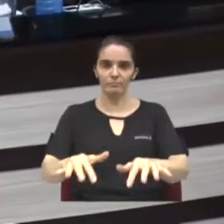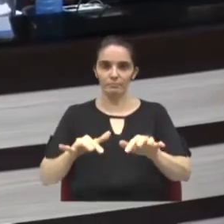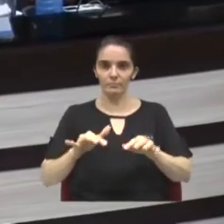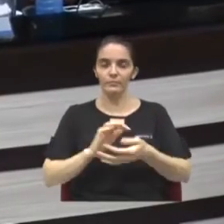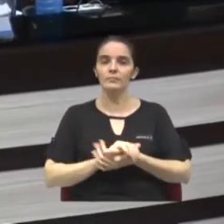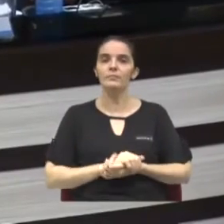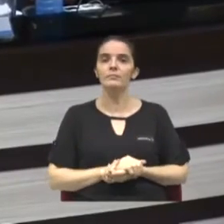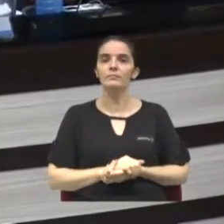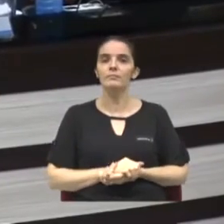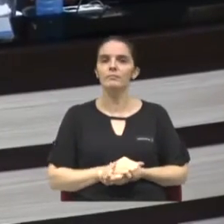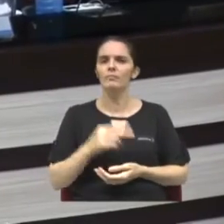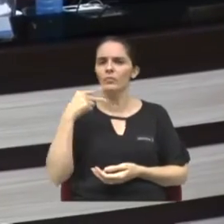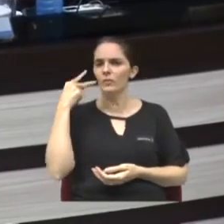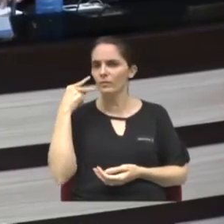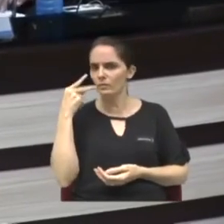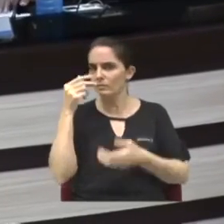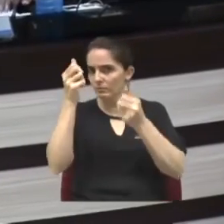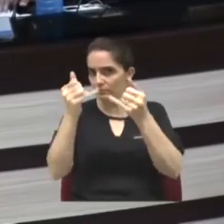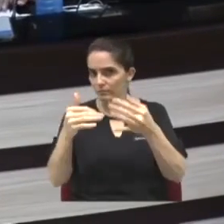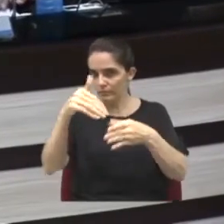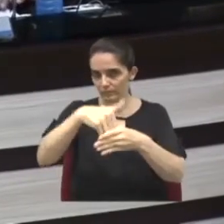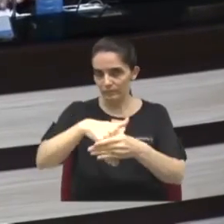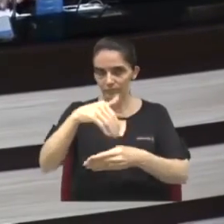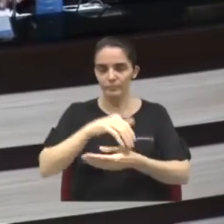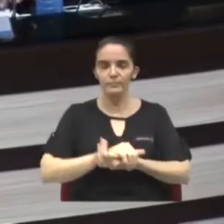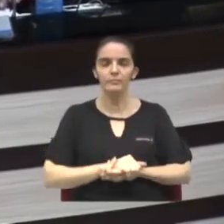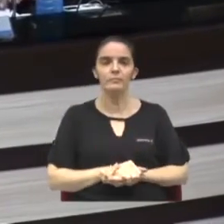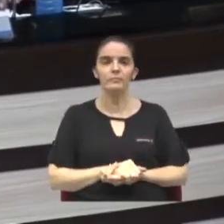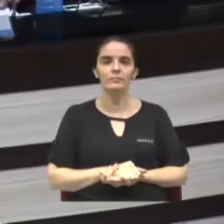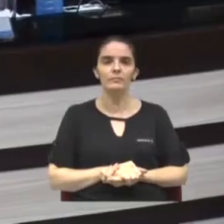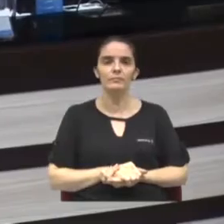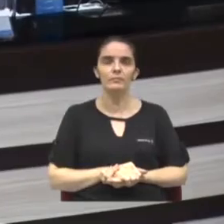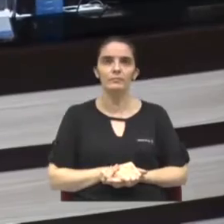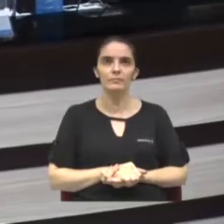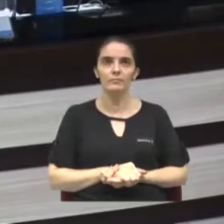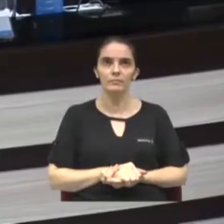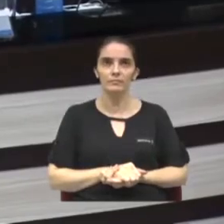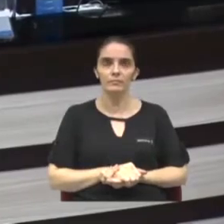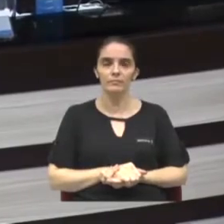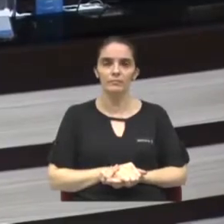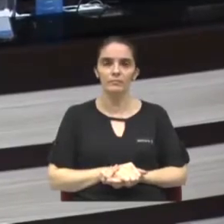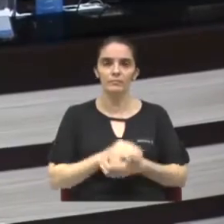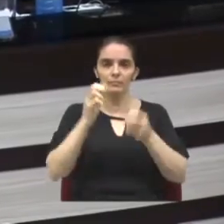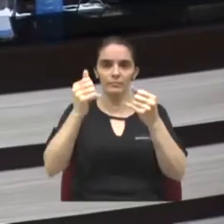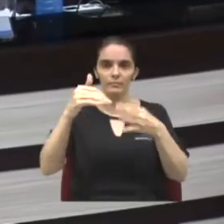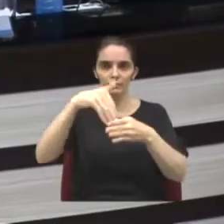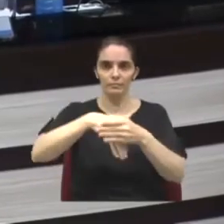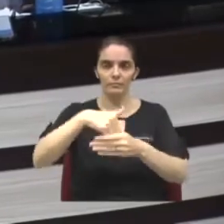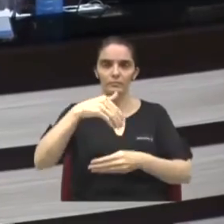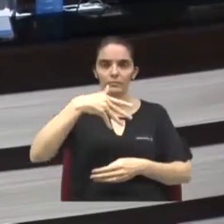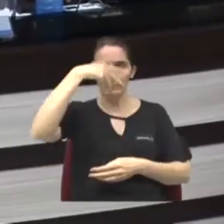plenário. Algum vereador deseja justificar o voto? Sim. Para